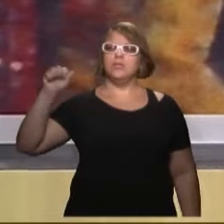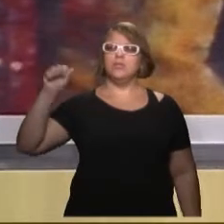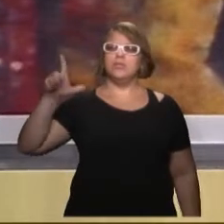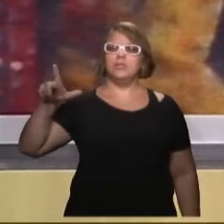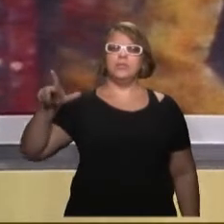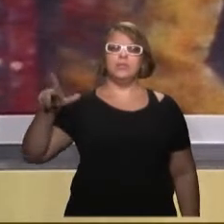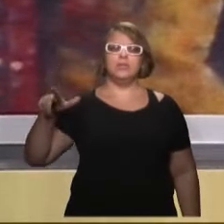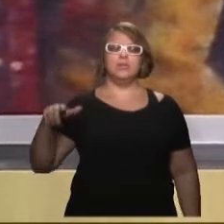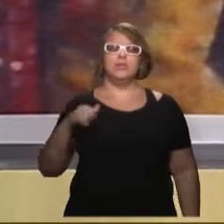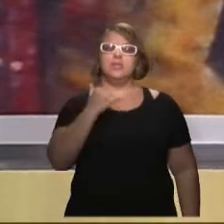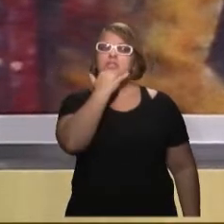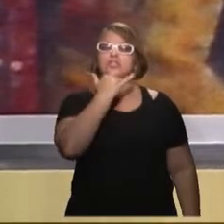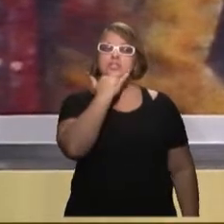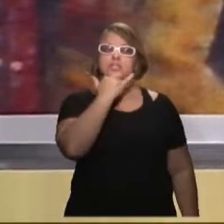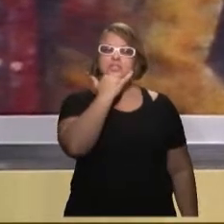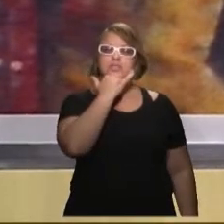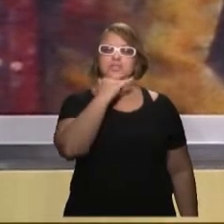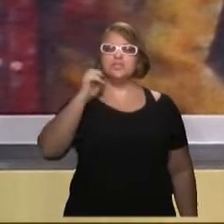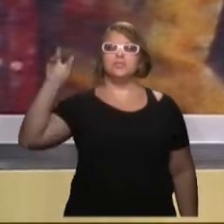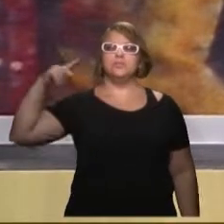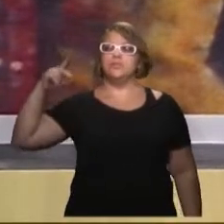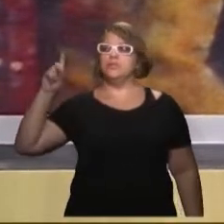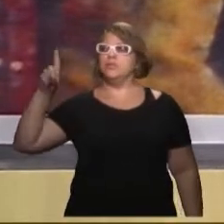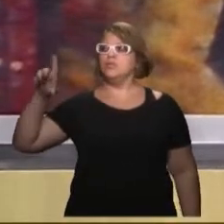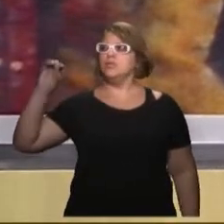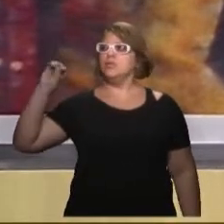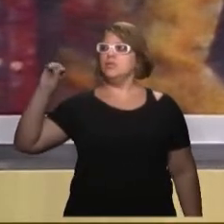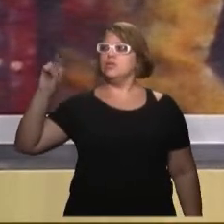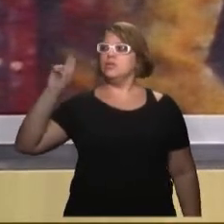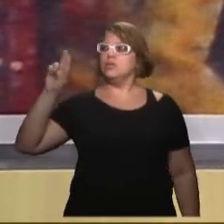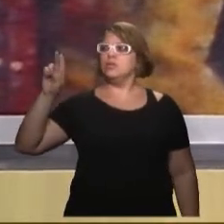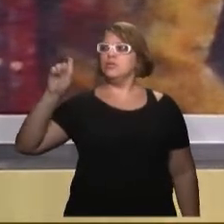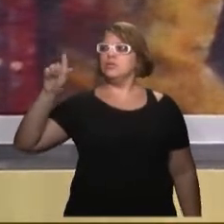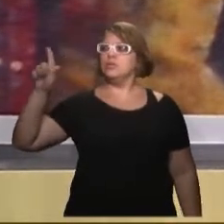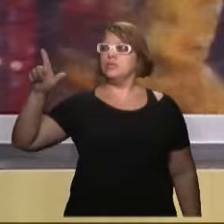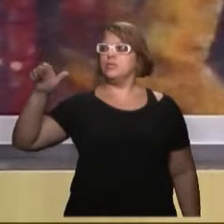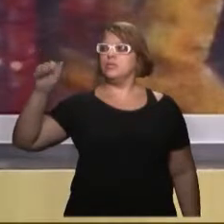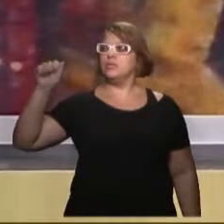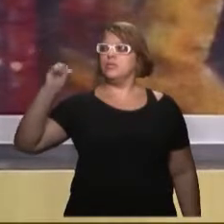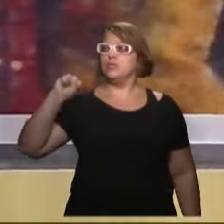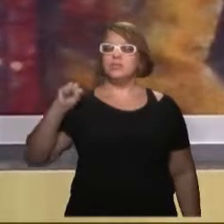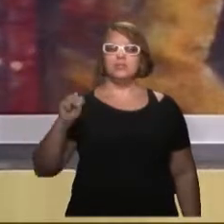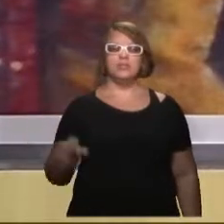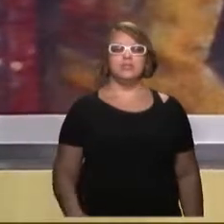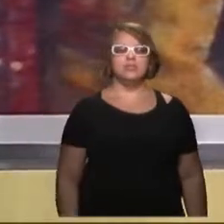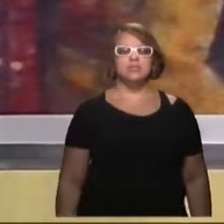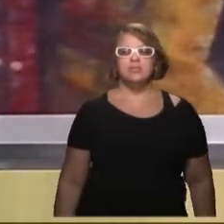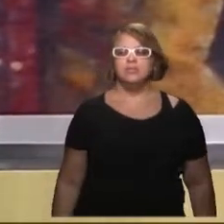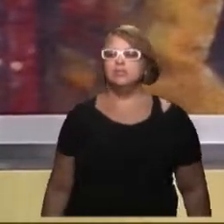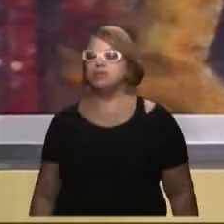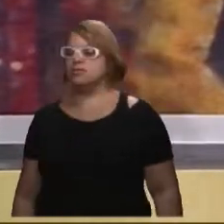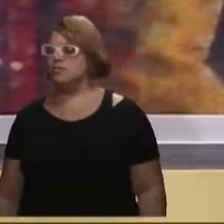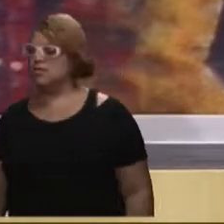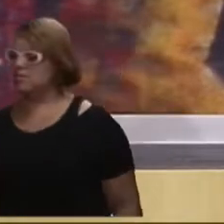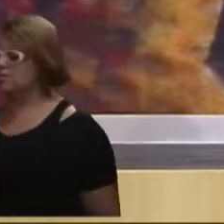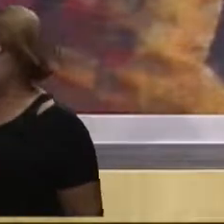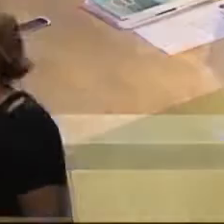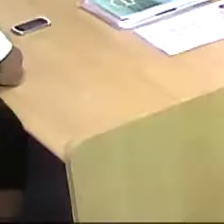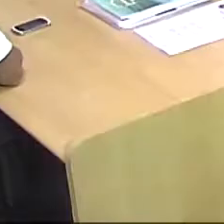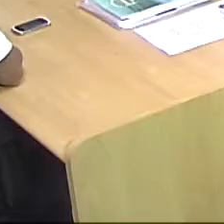Desculpa, vereador Douglas Carbone. Depois é o pastor Nuno. Tá na sequência aqui, ó. Tá na sequência.